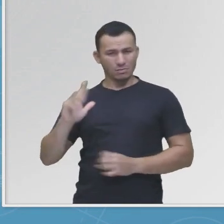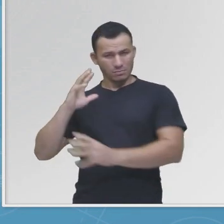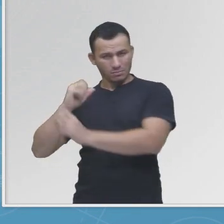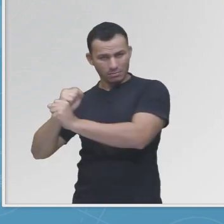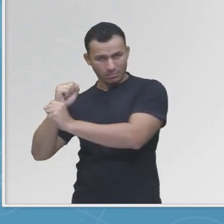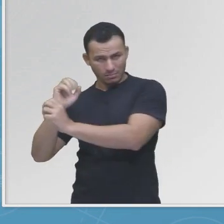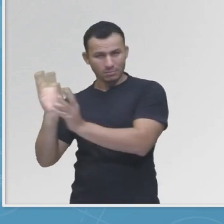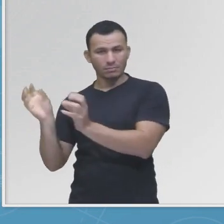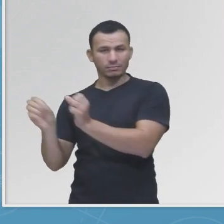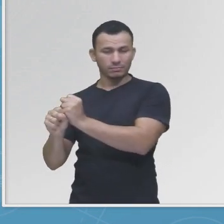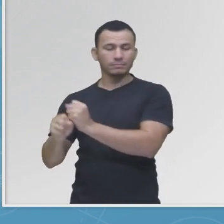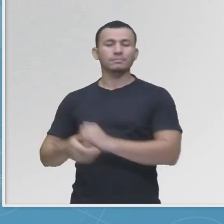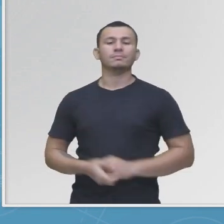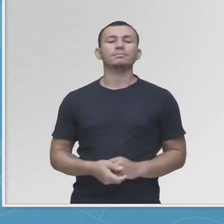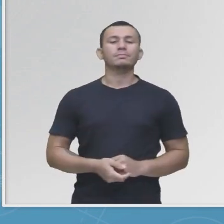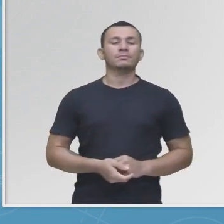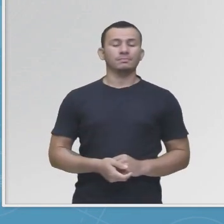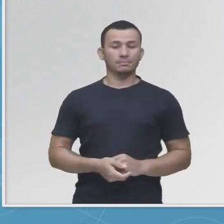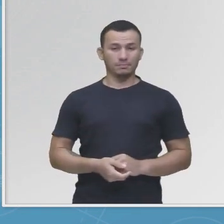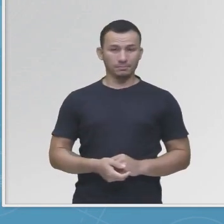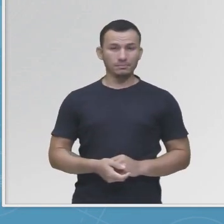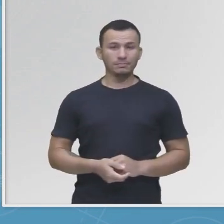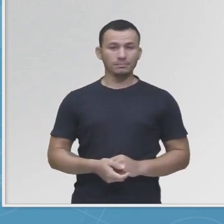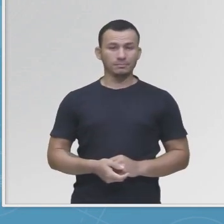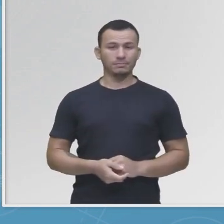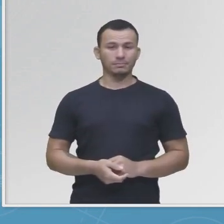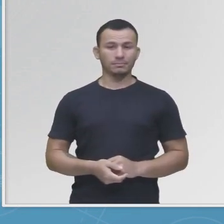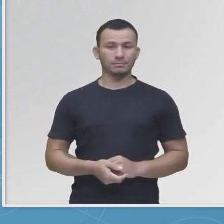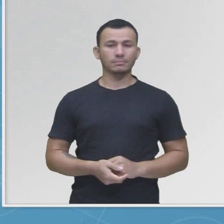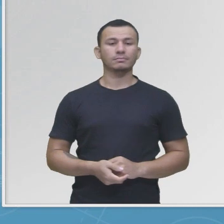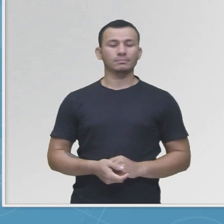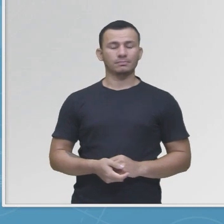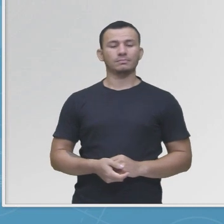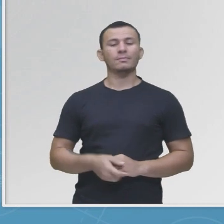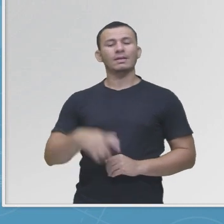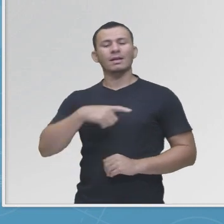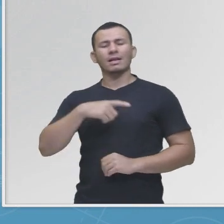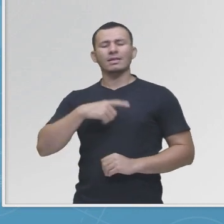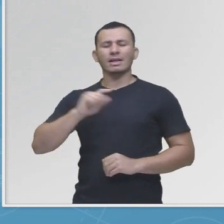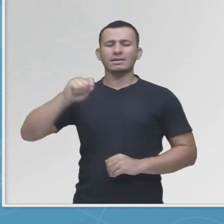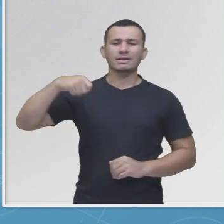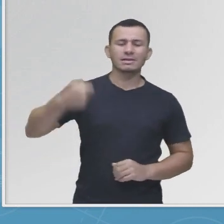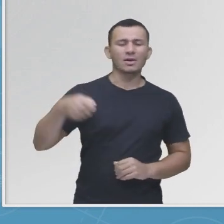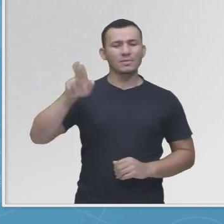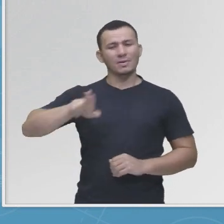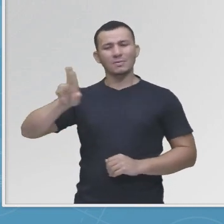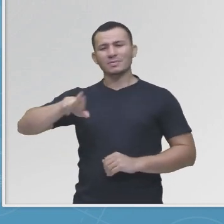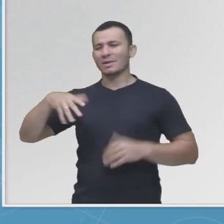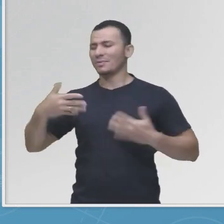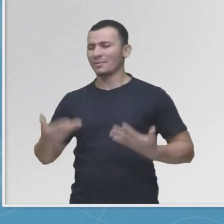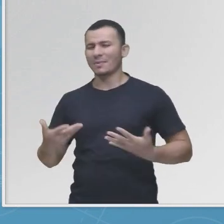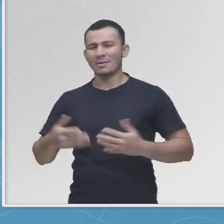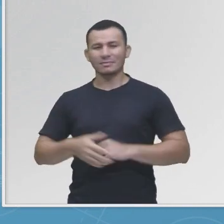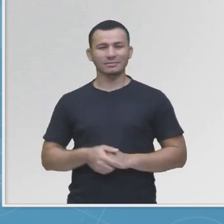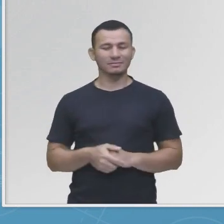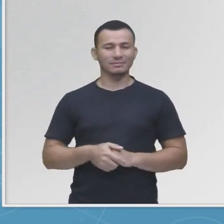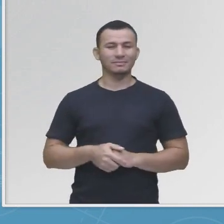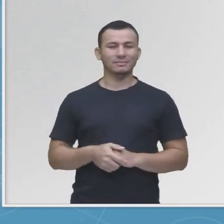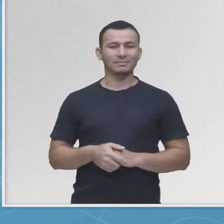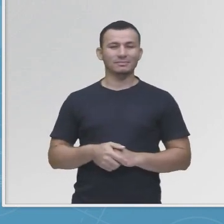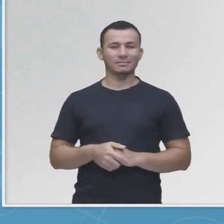Então, olha só. O símbolo mais utilizado para representar a adição é esse cidadão aqui, ó.